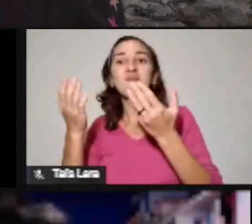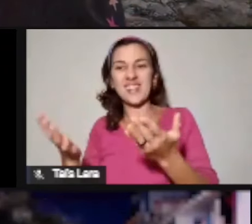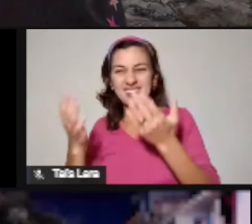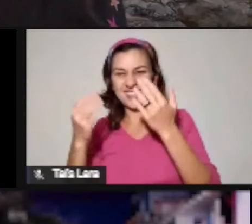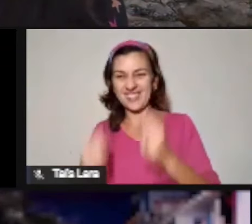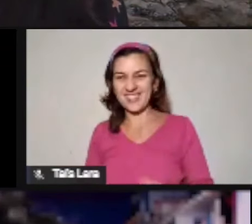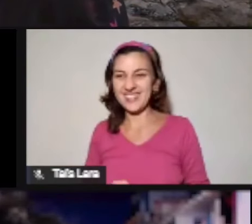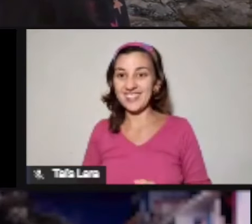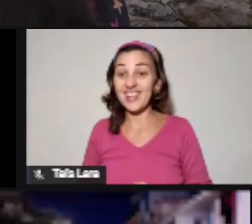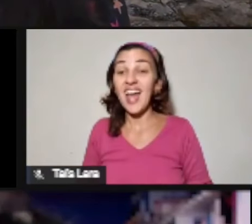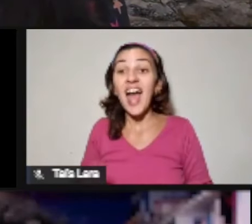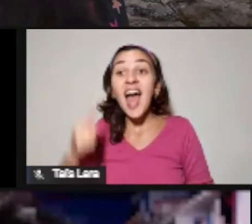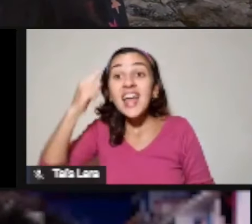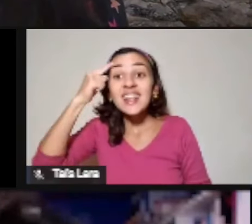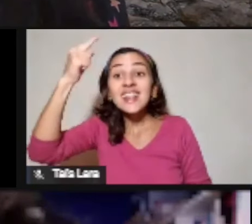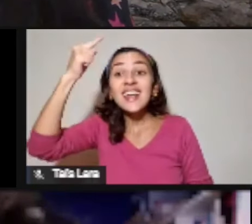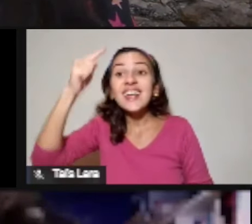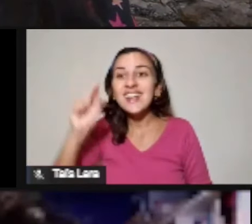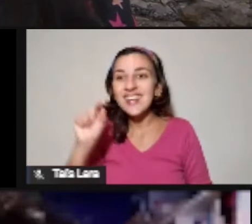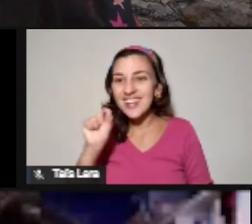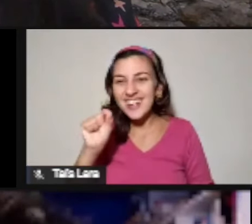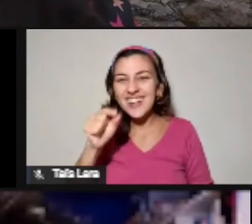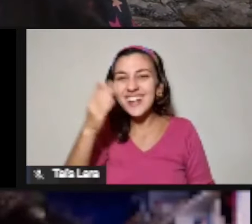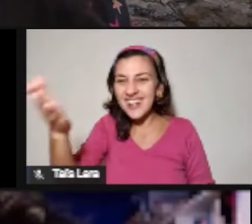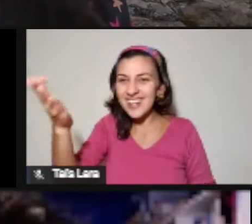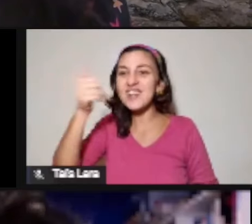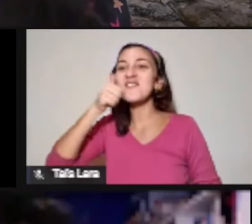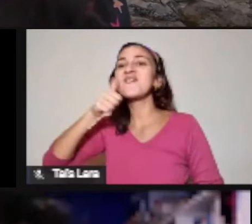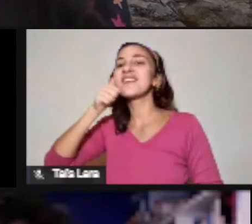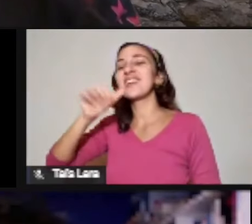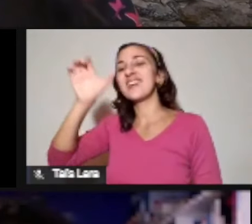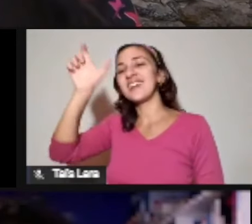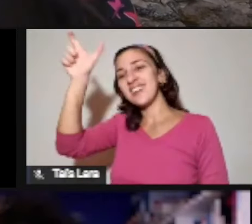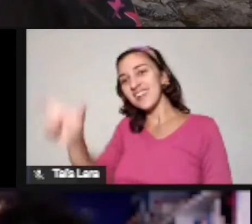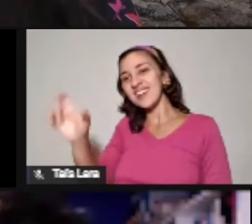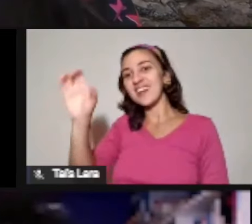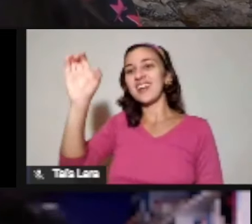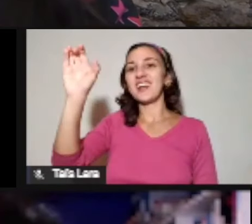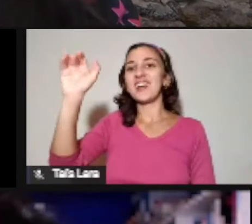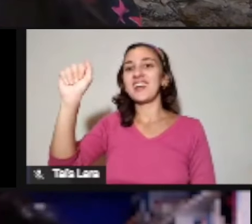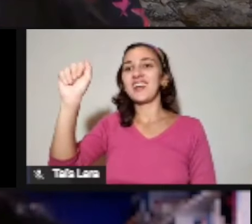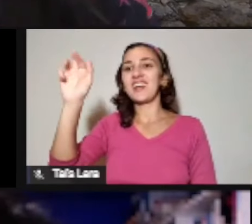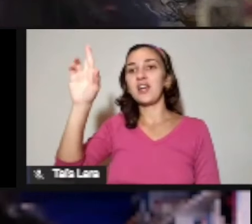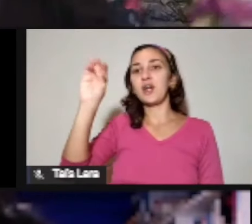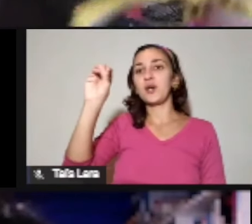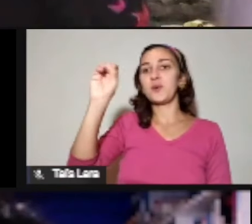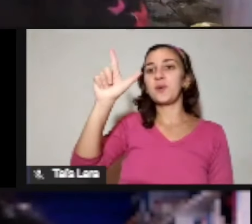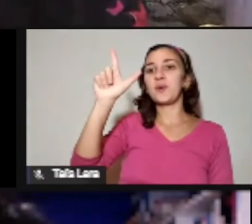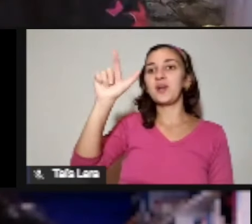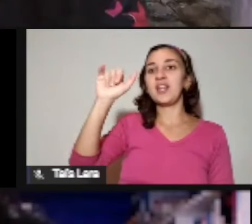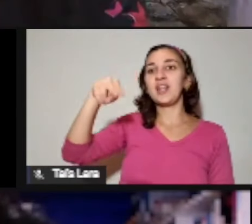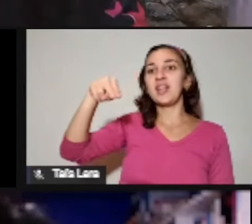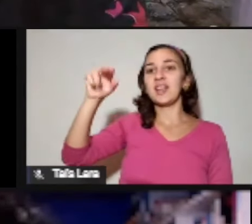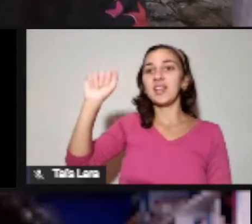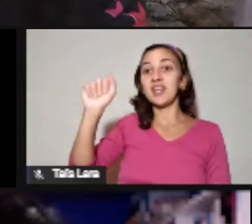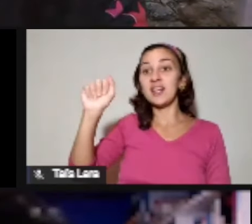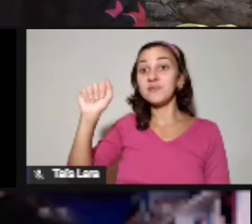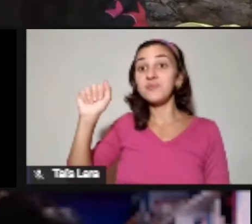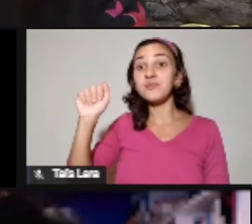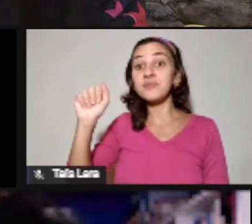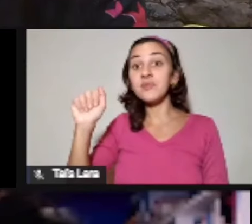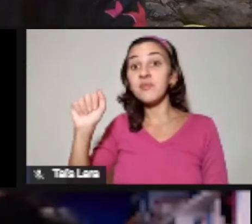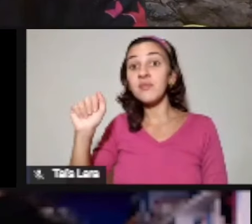teve ideia dessa fitinha? Carolina Ercari, que está aqui com a gente. E aí ela disponibilizou o site dela, da editora Caqui. Então